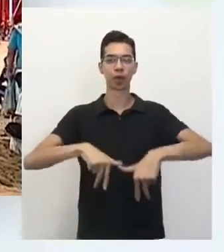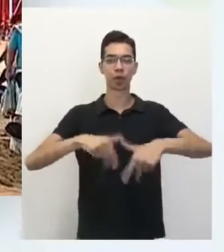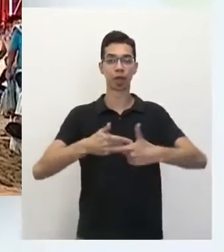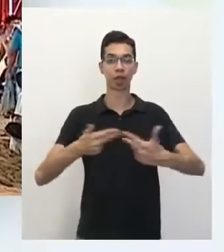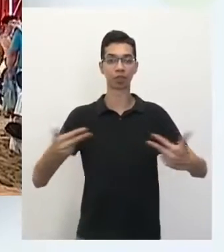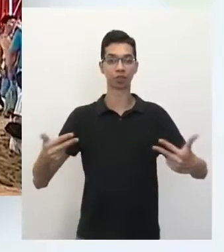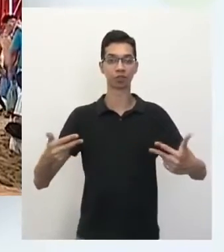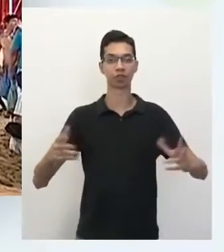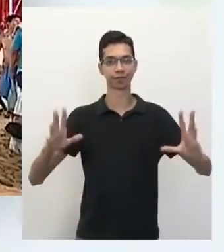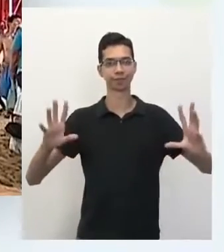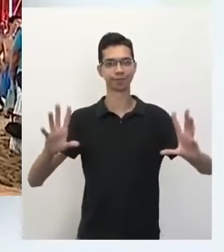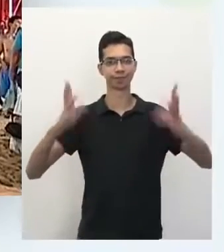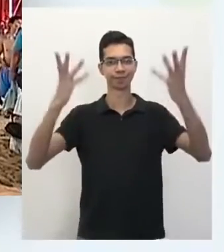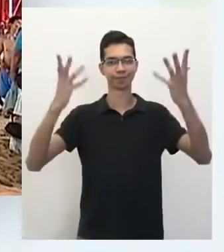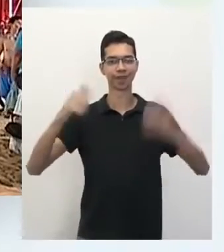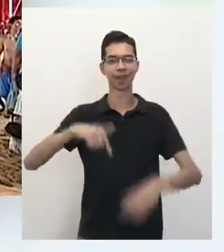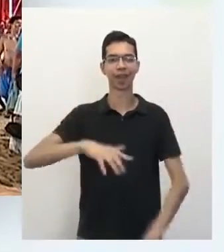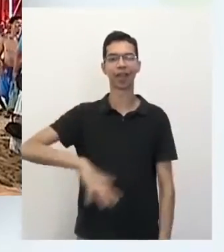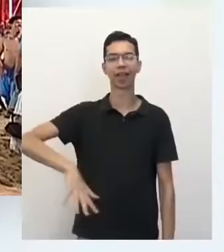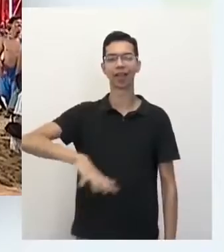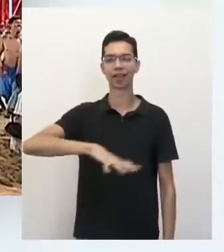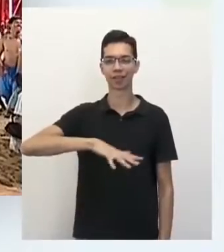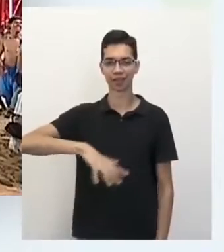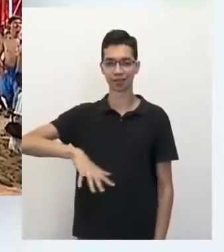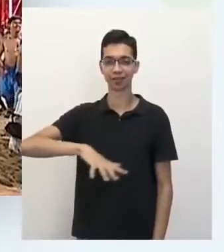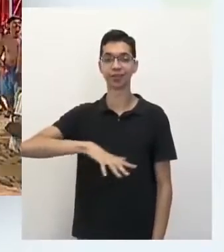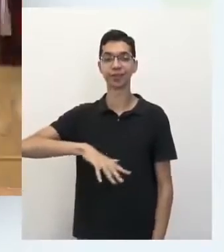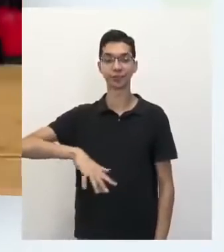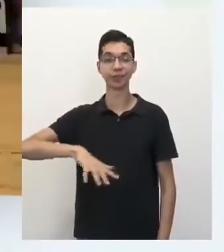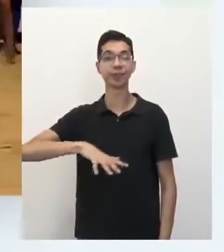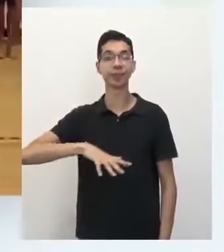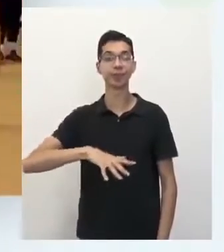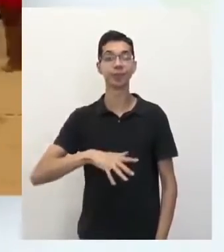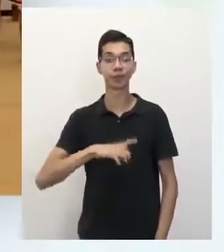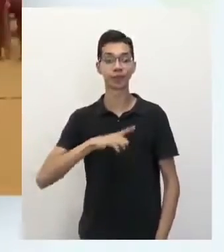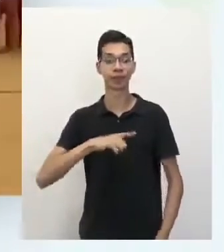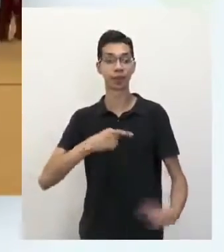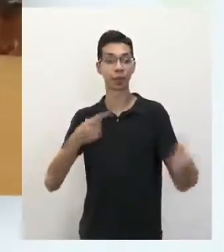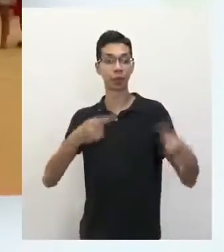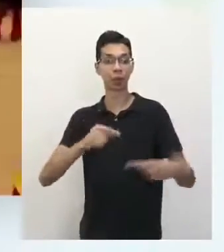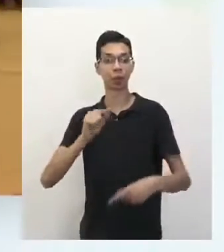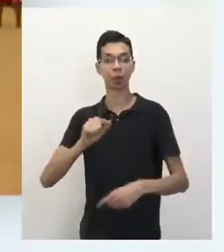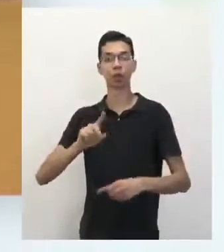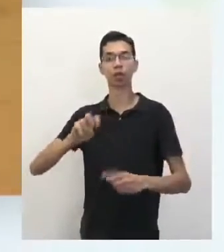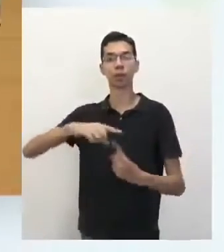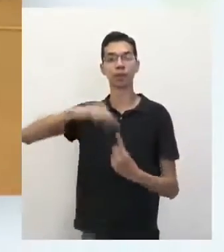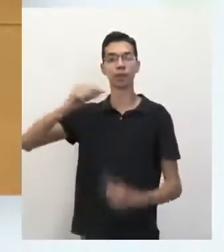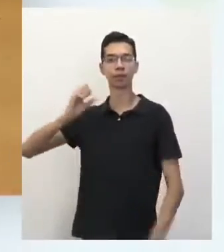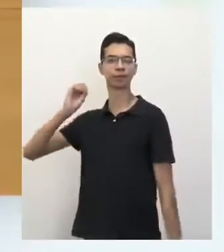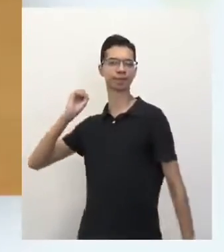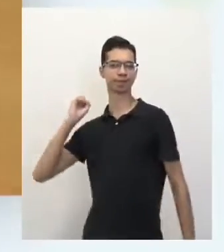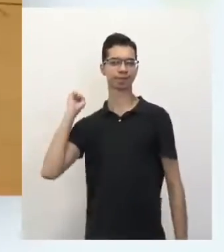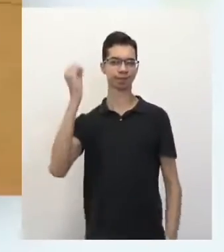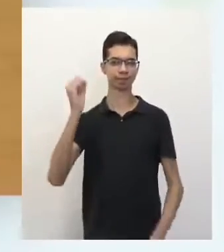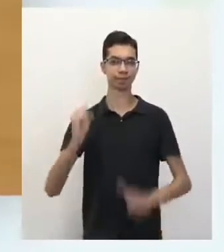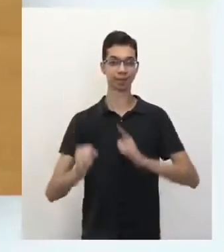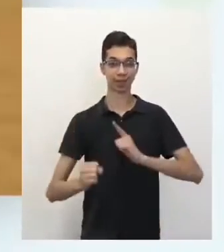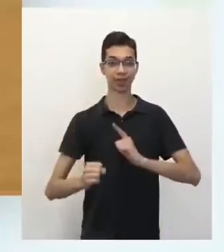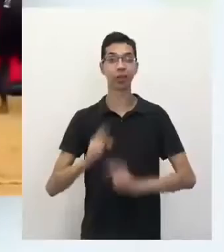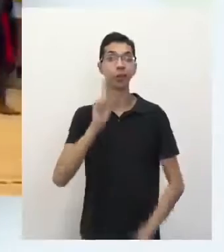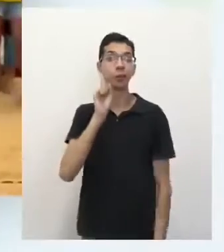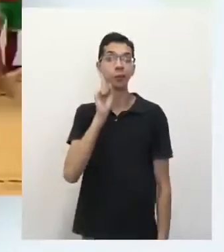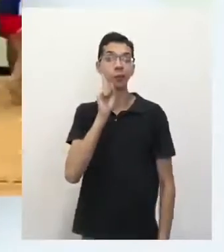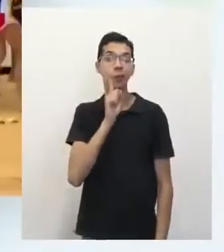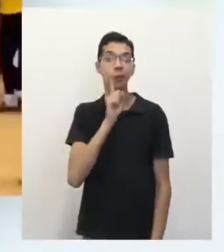Verde. Neste domingo, no arremesso de lança, a competição estava bem equilibrada, com os Estados Unidos na frente, até que no último